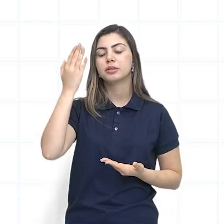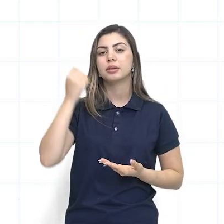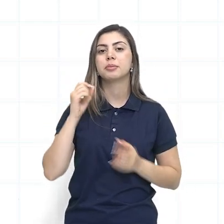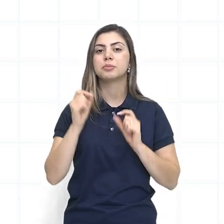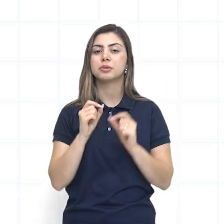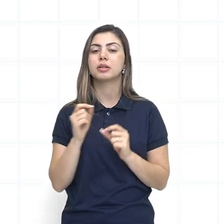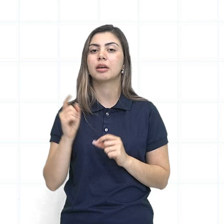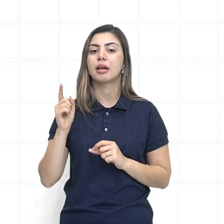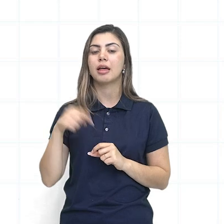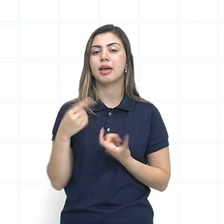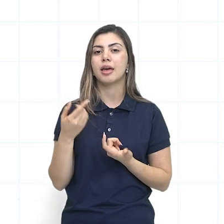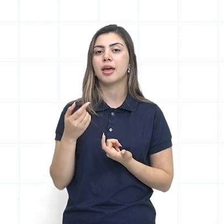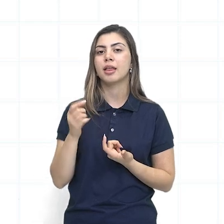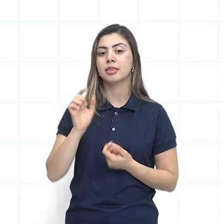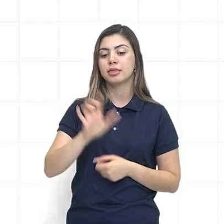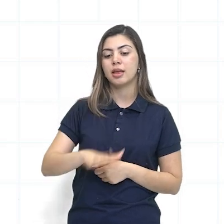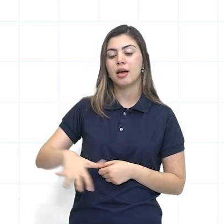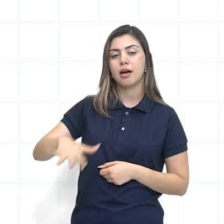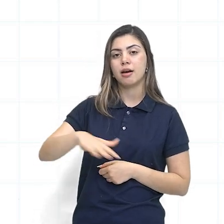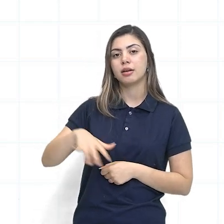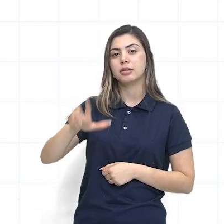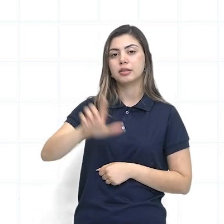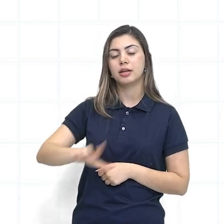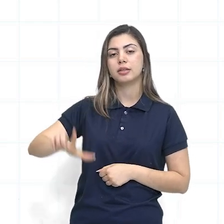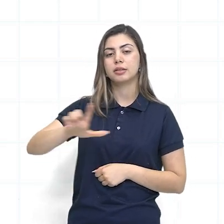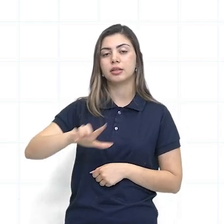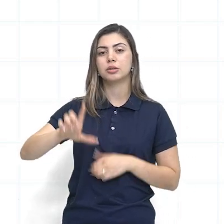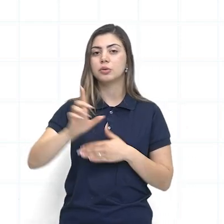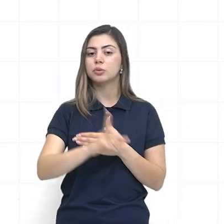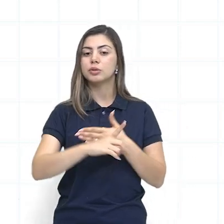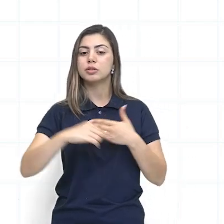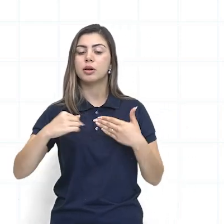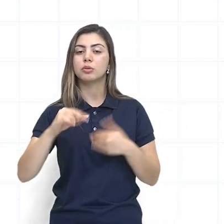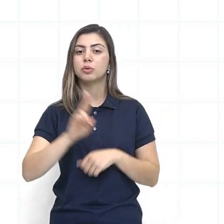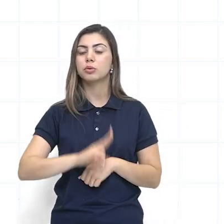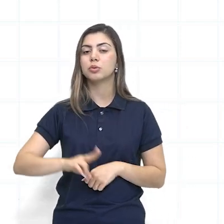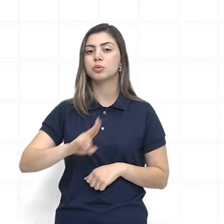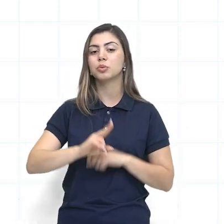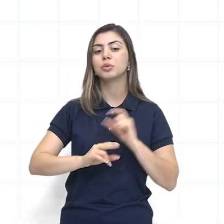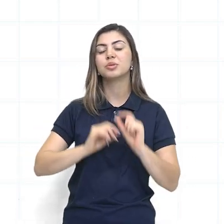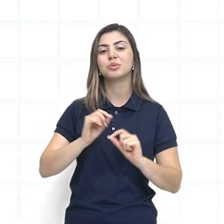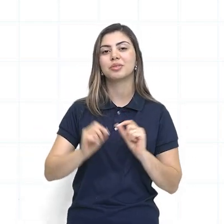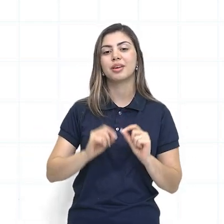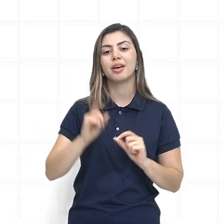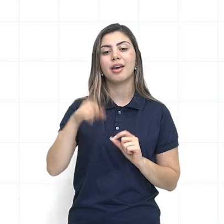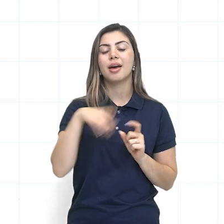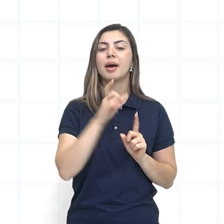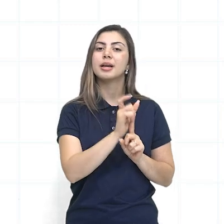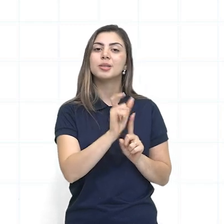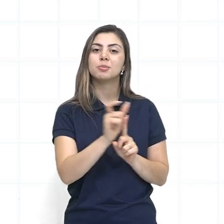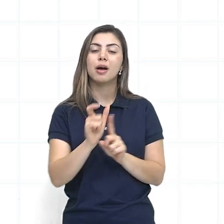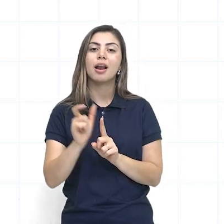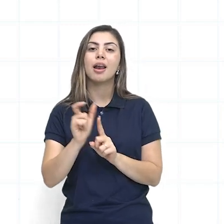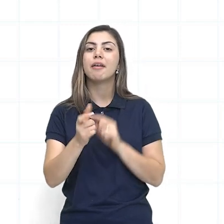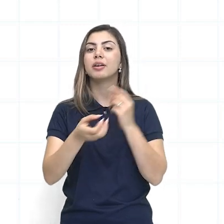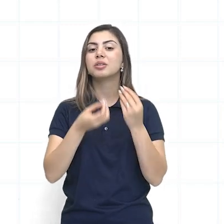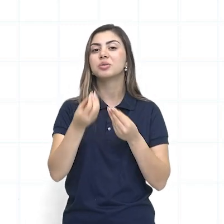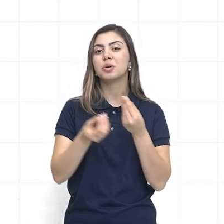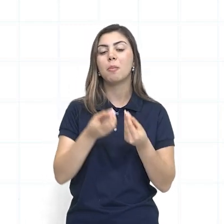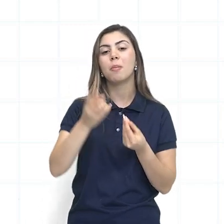na linguagem literária, né, os autores eles utilizam bastante as palavras no